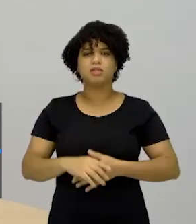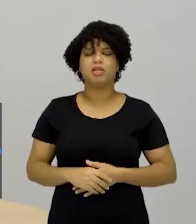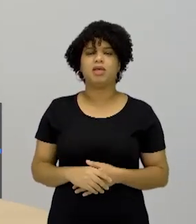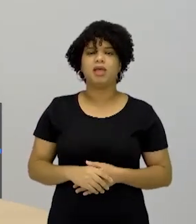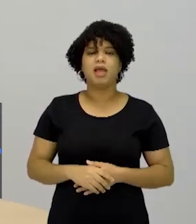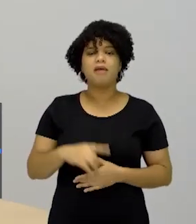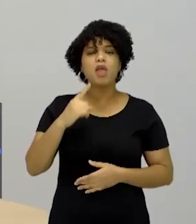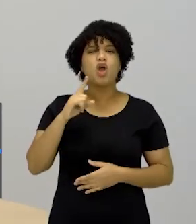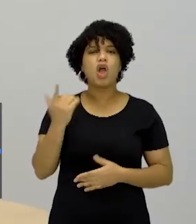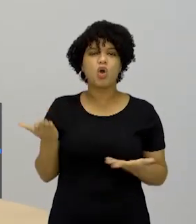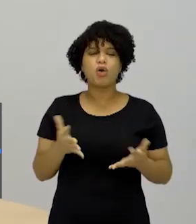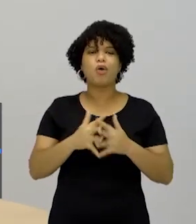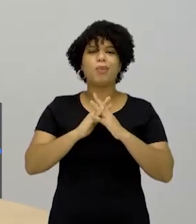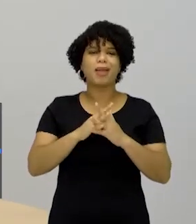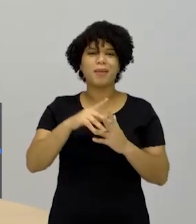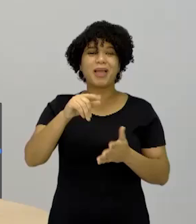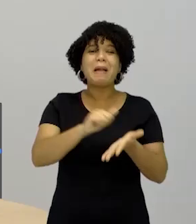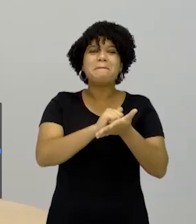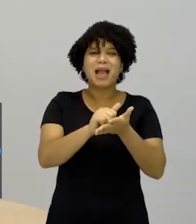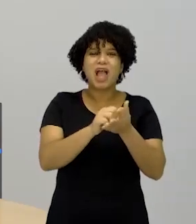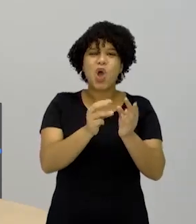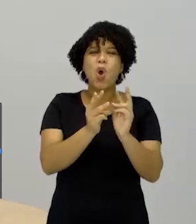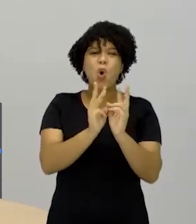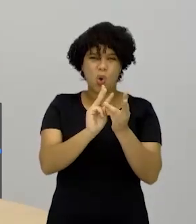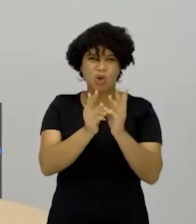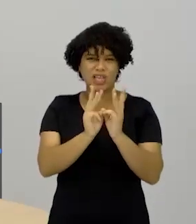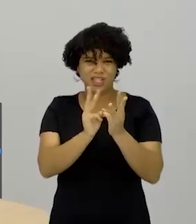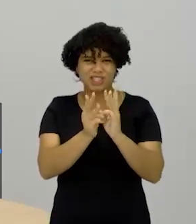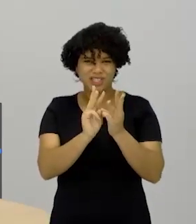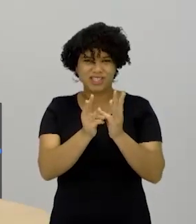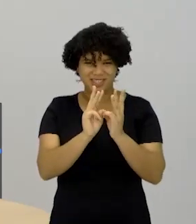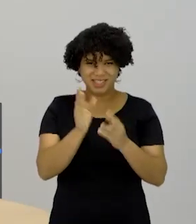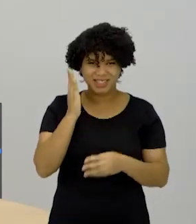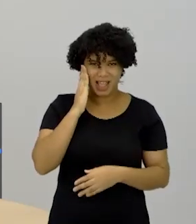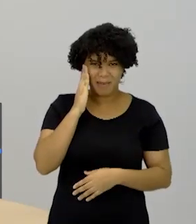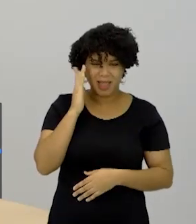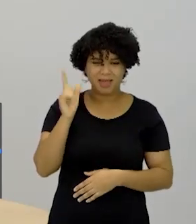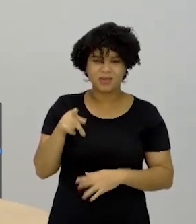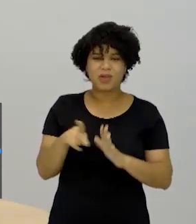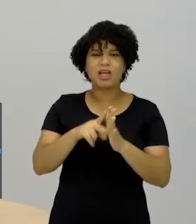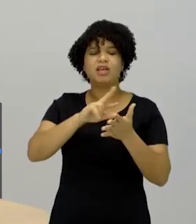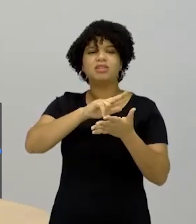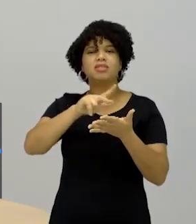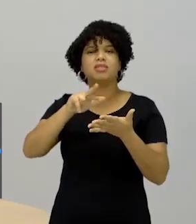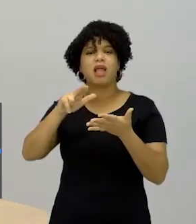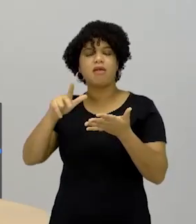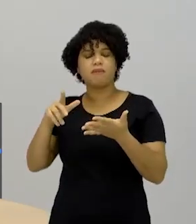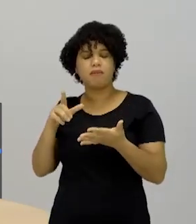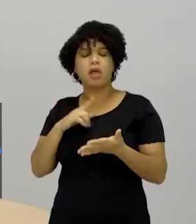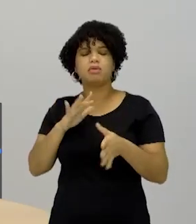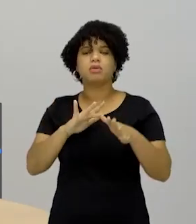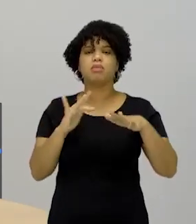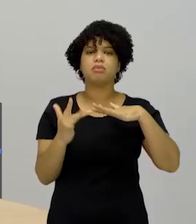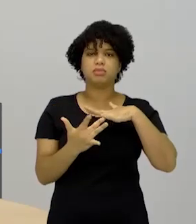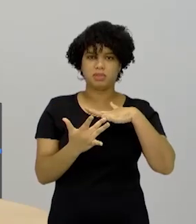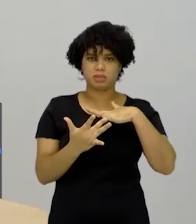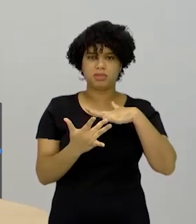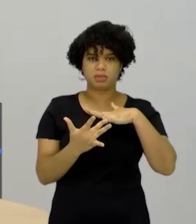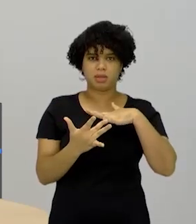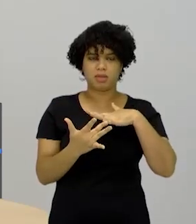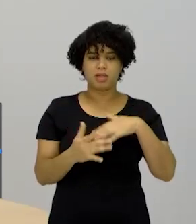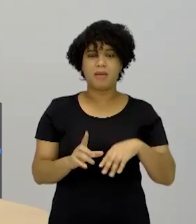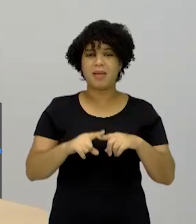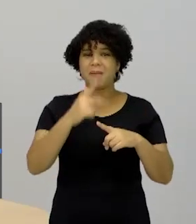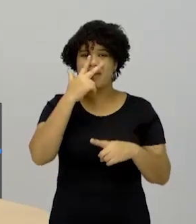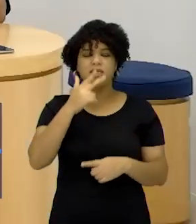está muito mais complicado, porque está todo mundo tão dentro das redes sociais que viver fora é quase que não viver.